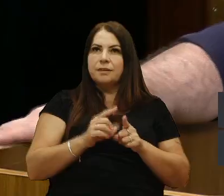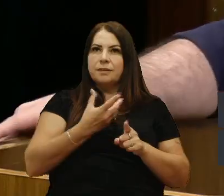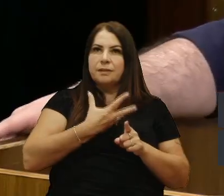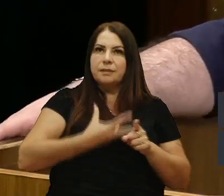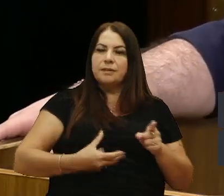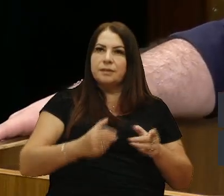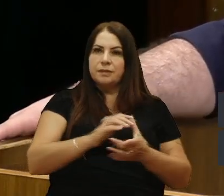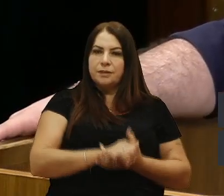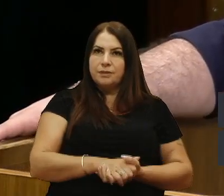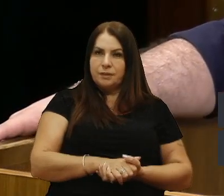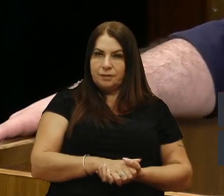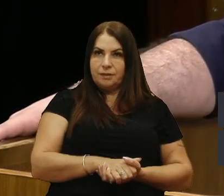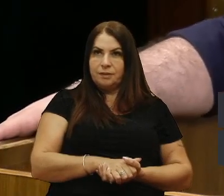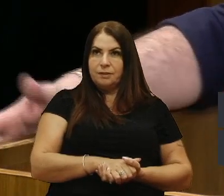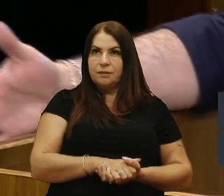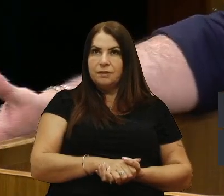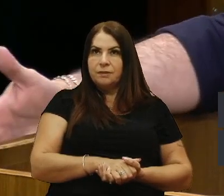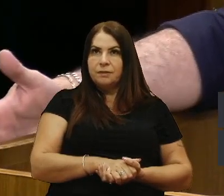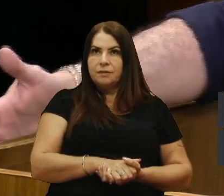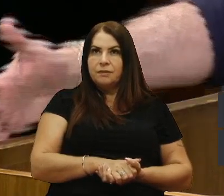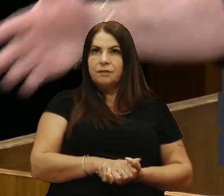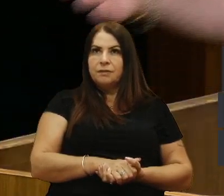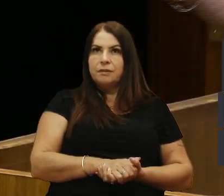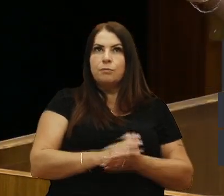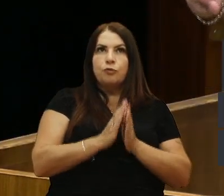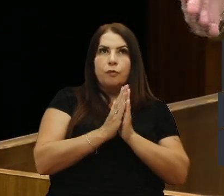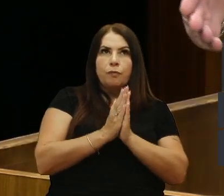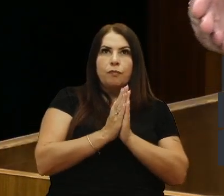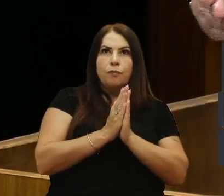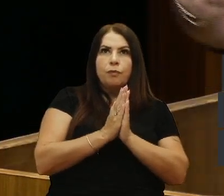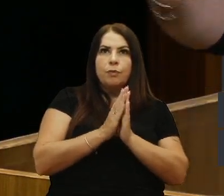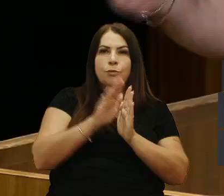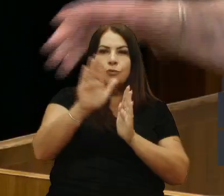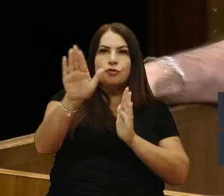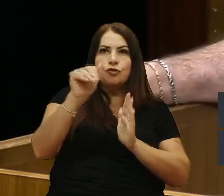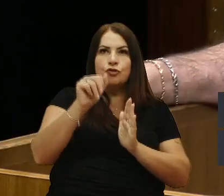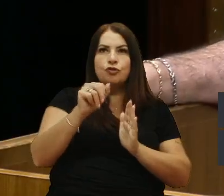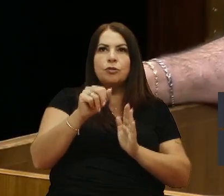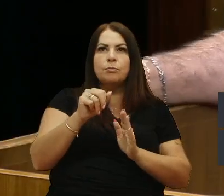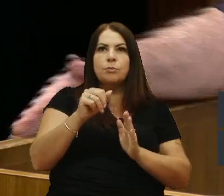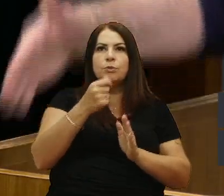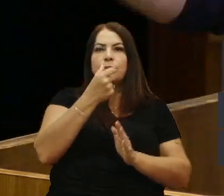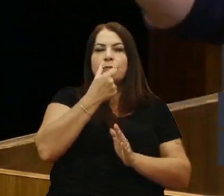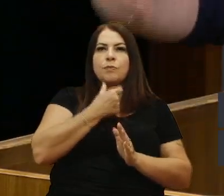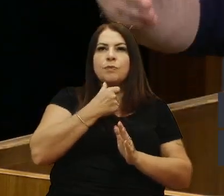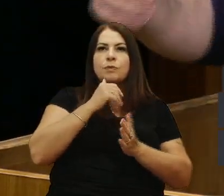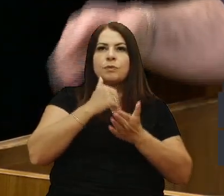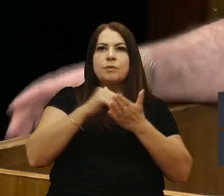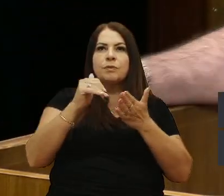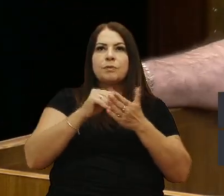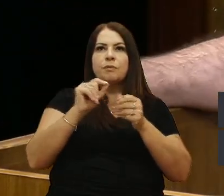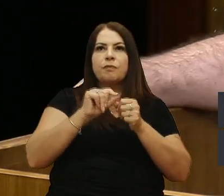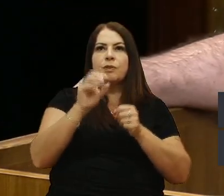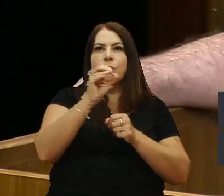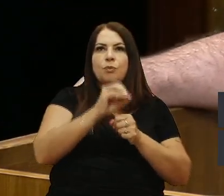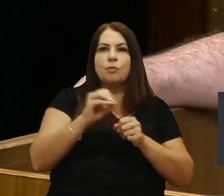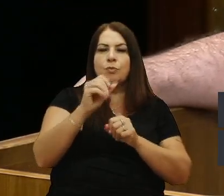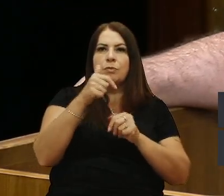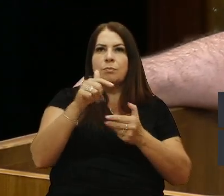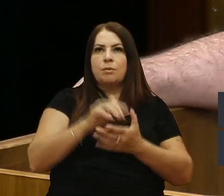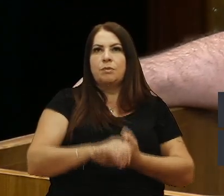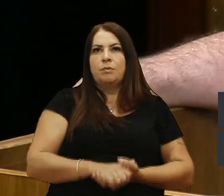cansei. Mas, pelo amor de Deus, me nomeiem o Cristiano Becker para ser secretário, que eu tenho certeza que vai fazer um excelente